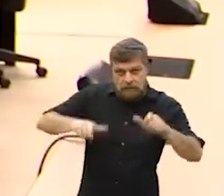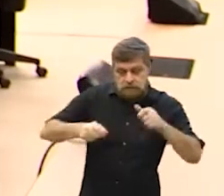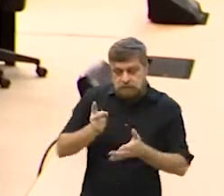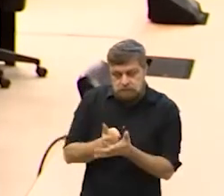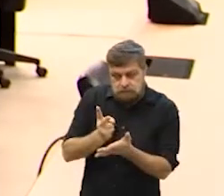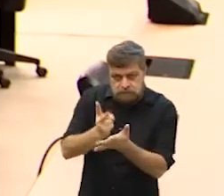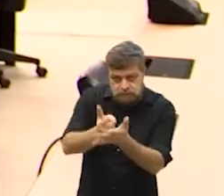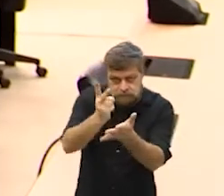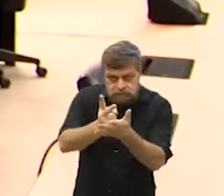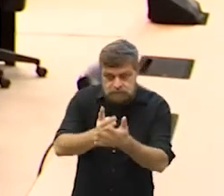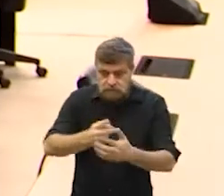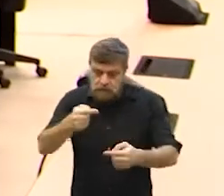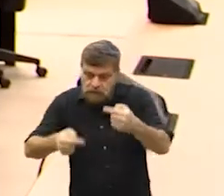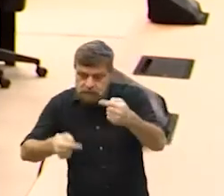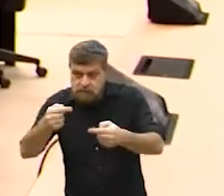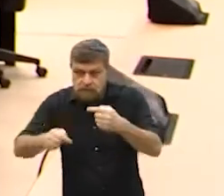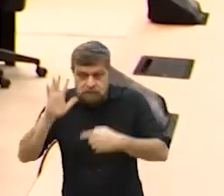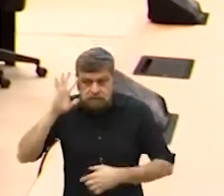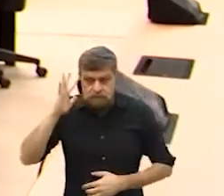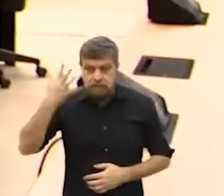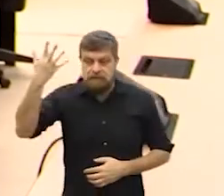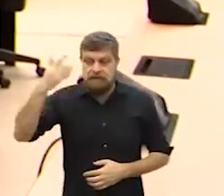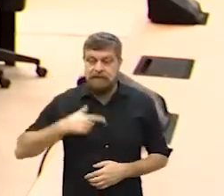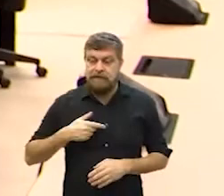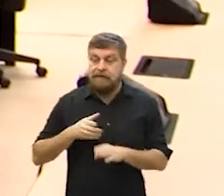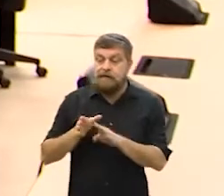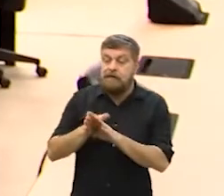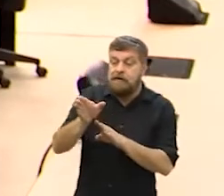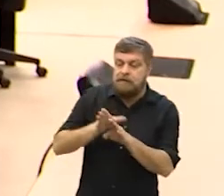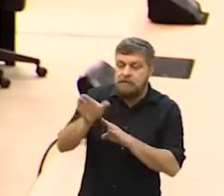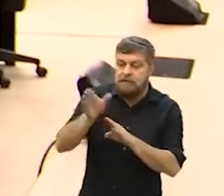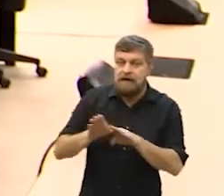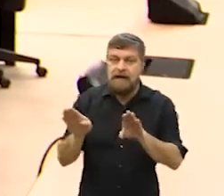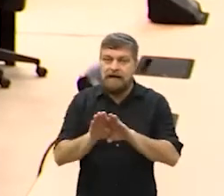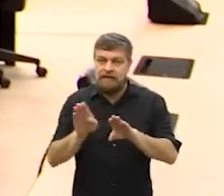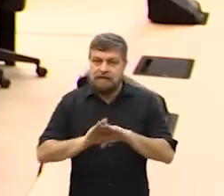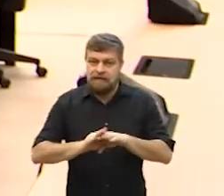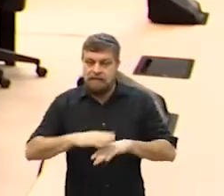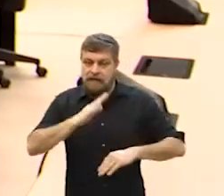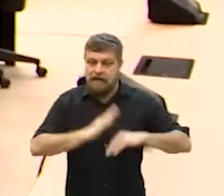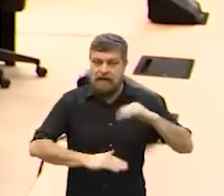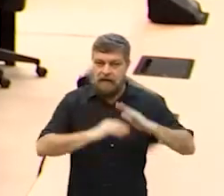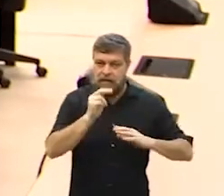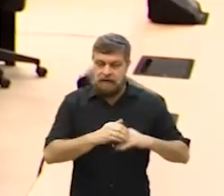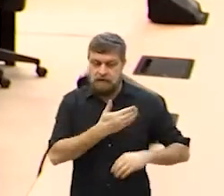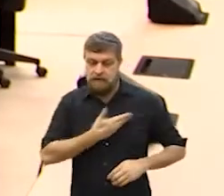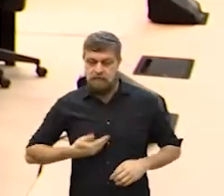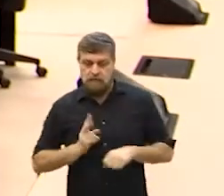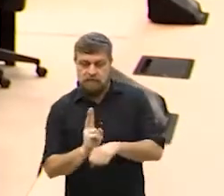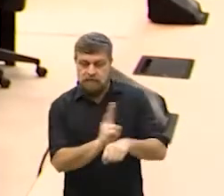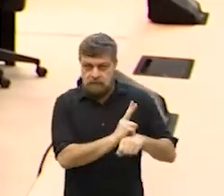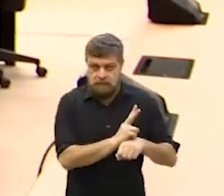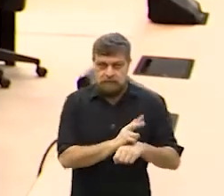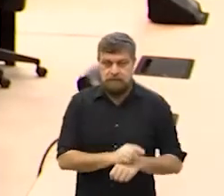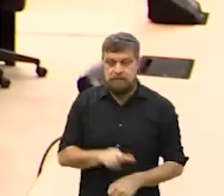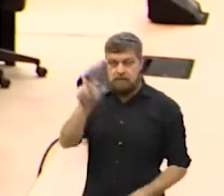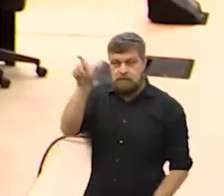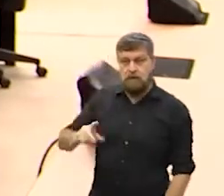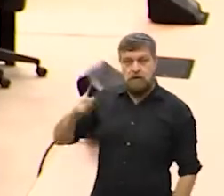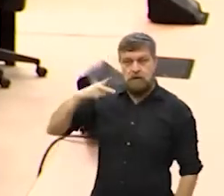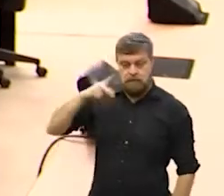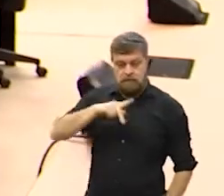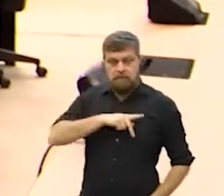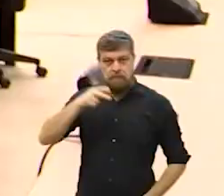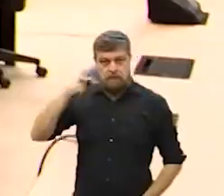colegiado permanente deliberativo consultivo e fiscalizador por vereador Paulo